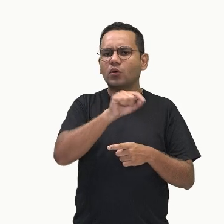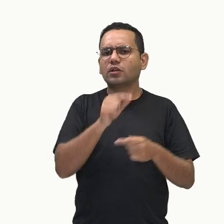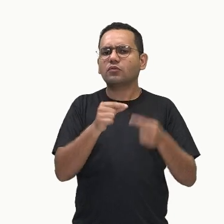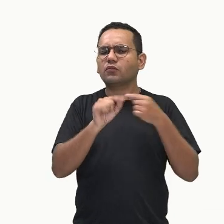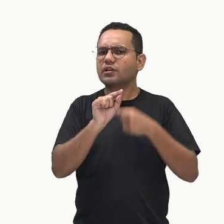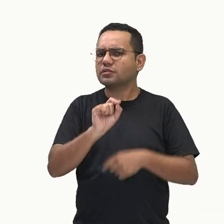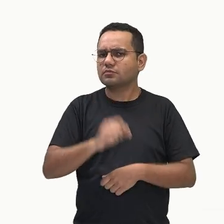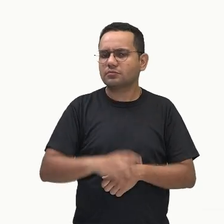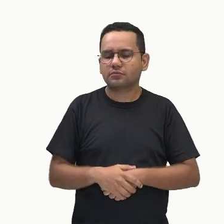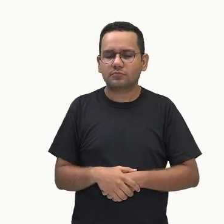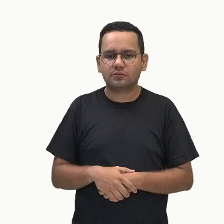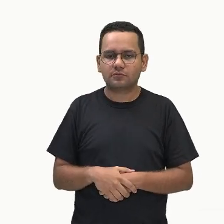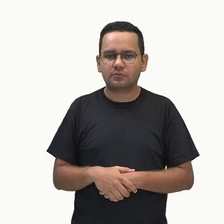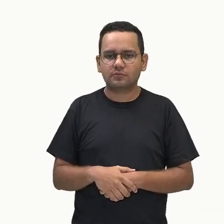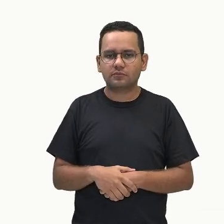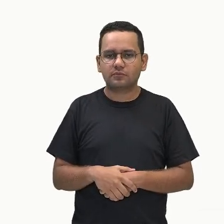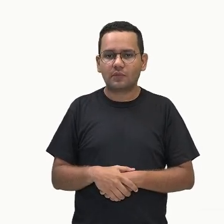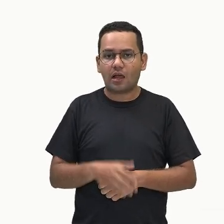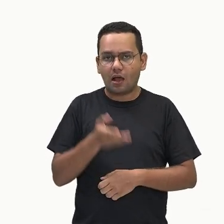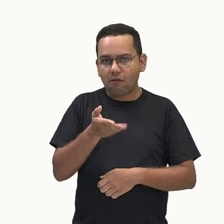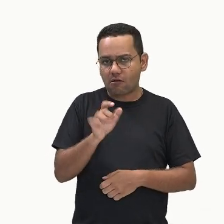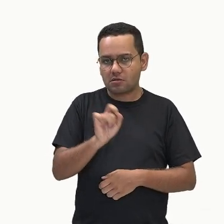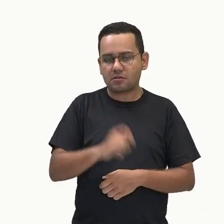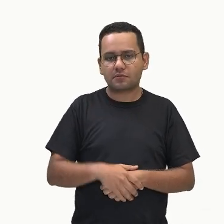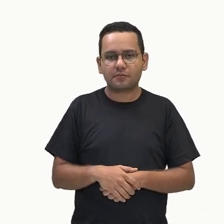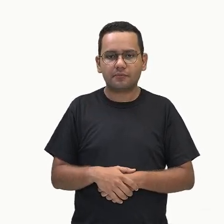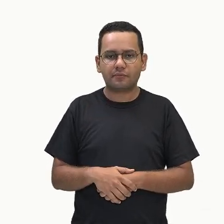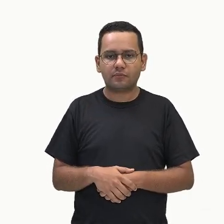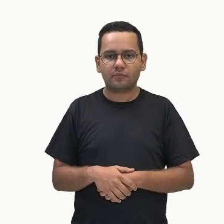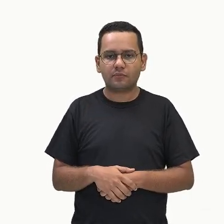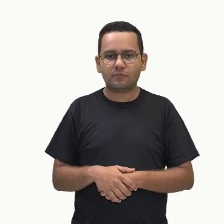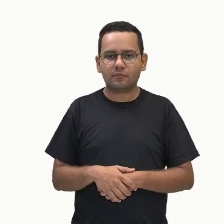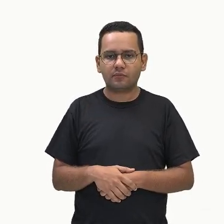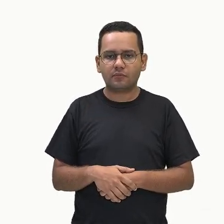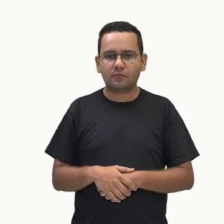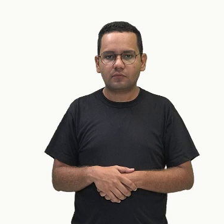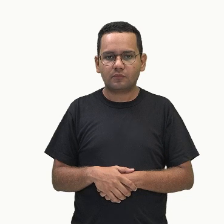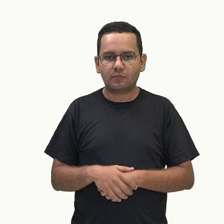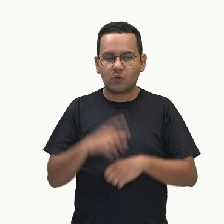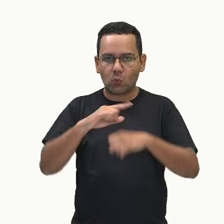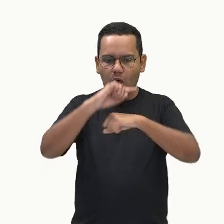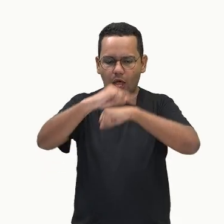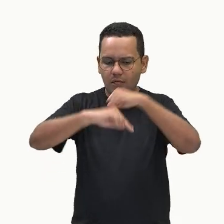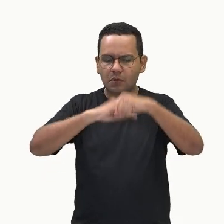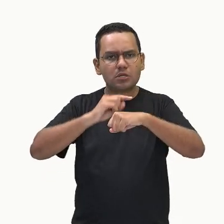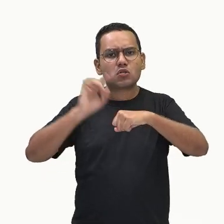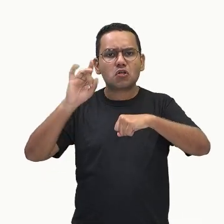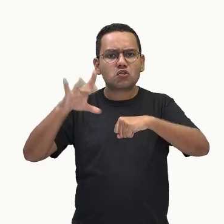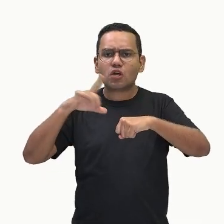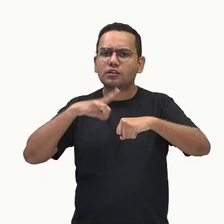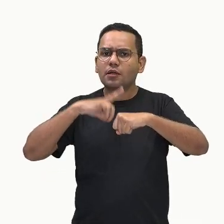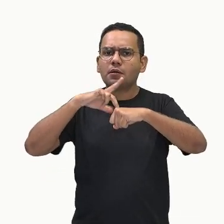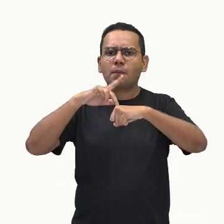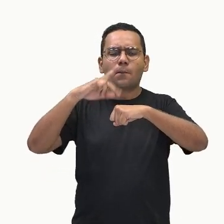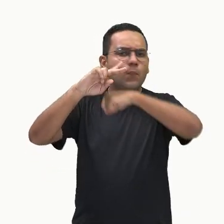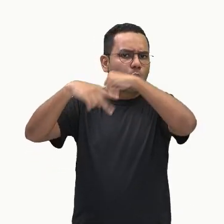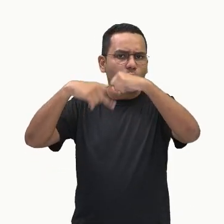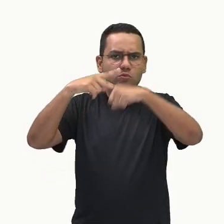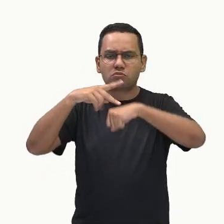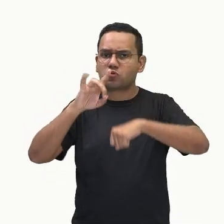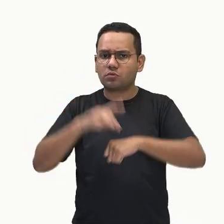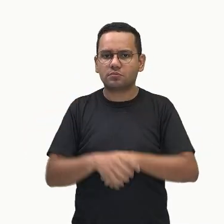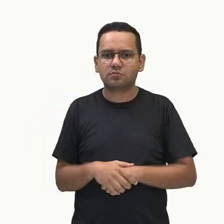disse que o átomo era composto apenas de prótons. E já